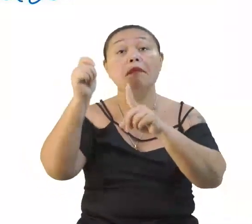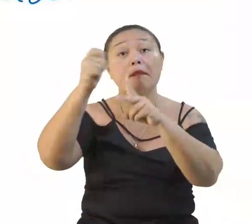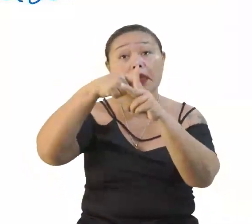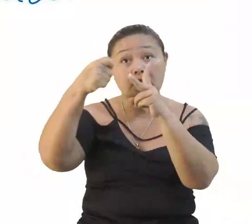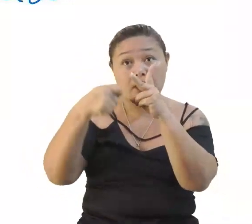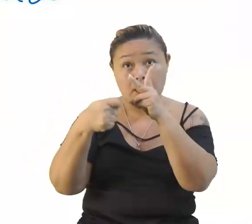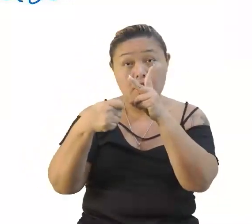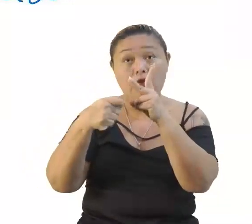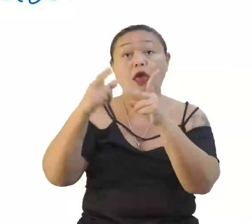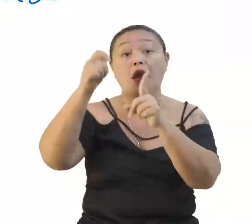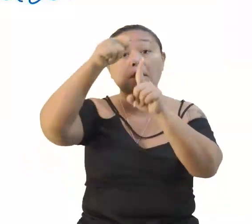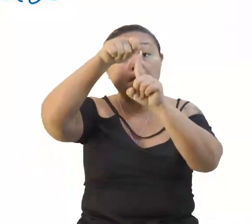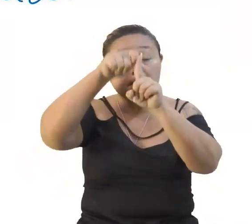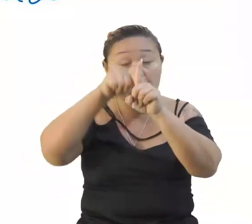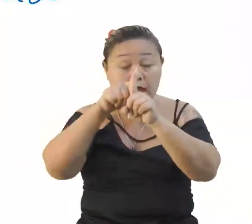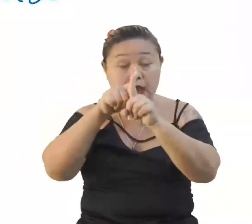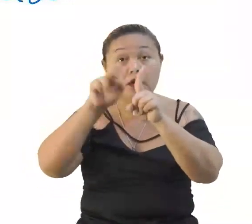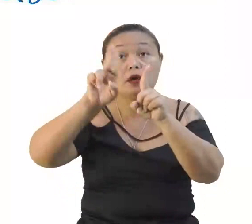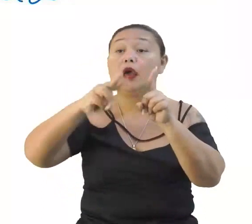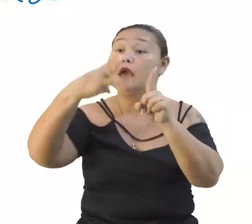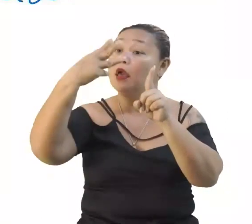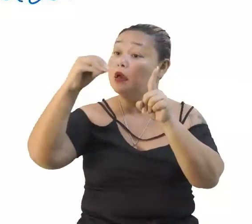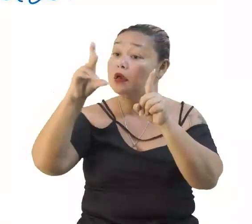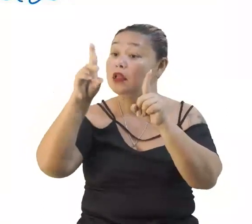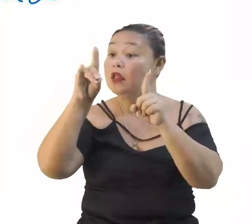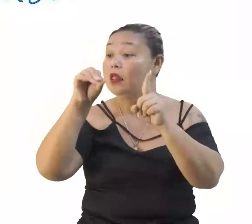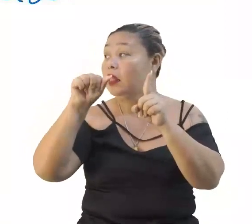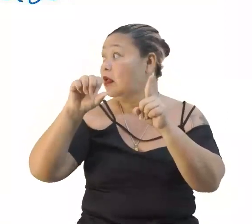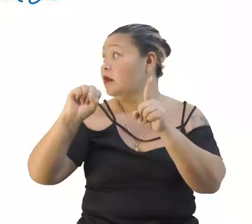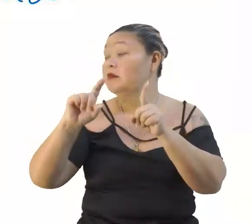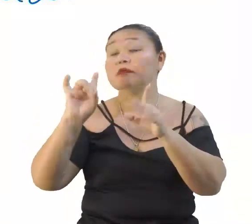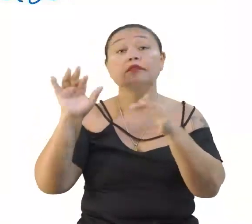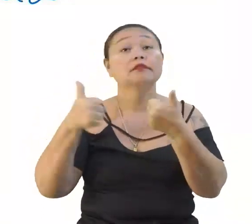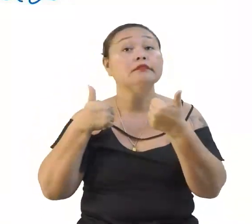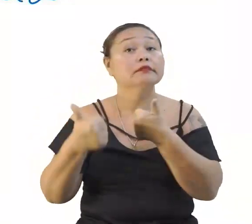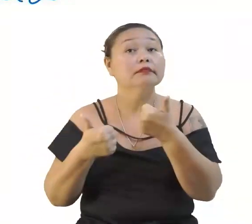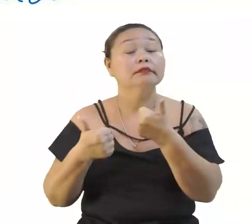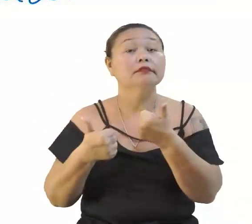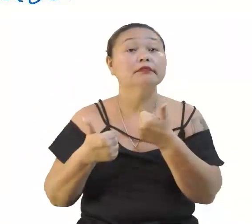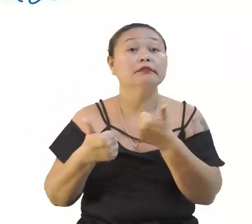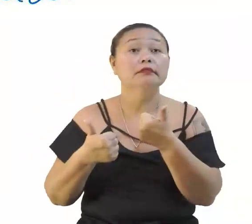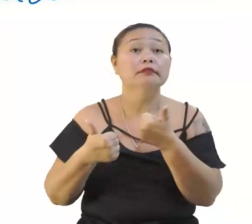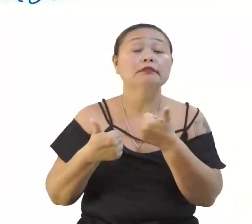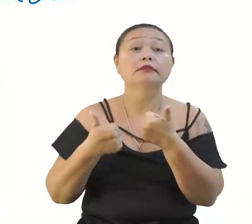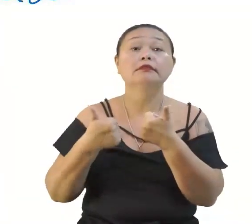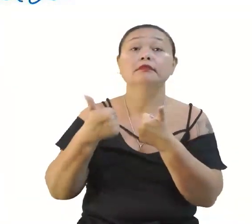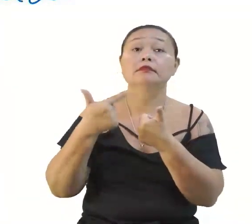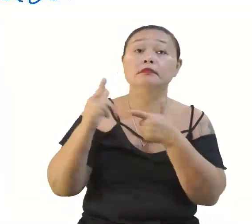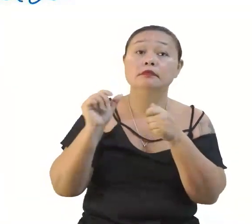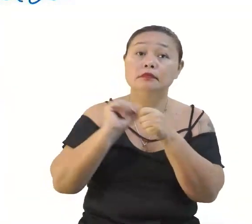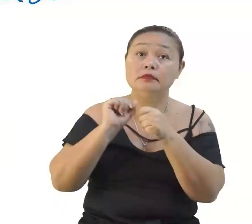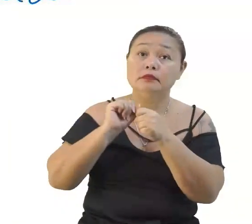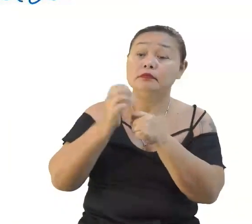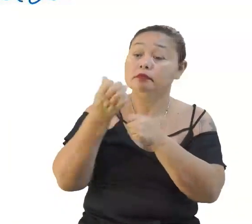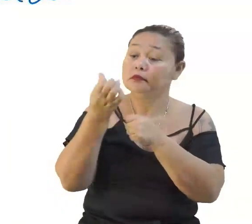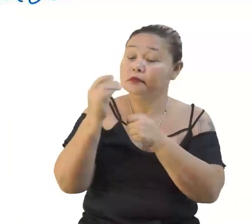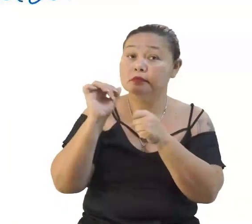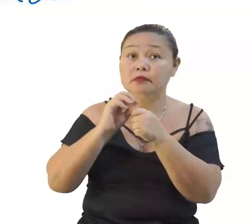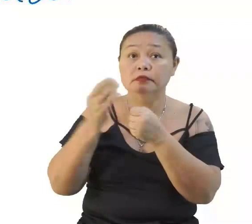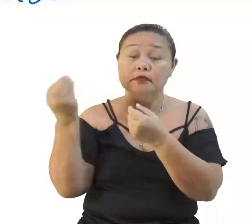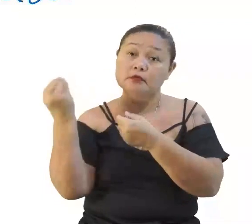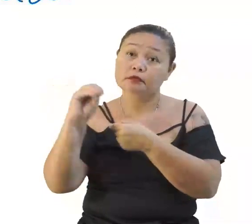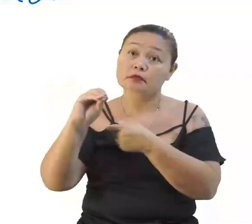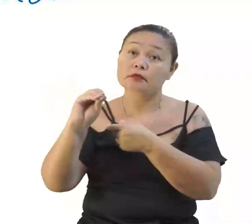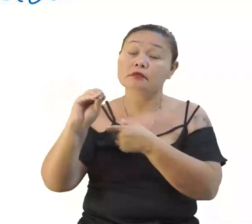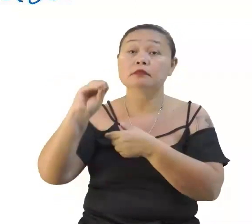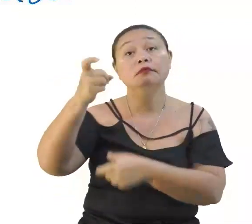o mês que nós vamos usar é com 30 dias, tá bom? Beleza. Então, 2 meses, se são 60 dias, a gente vai substituir no